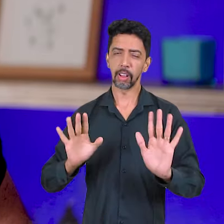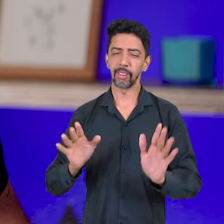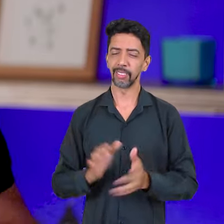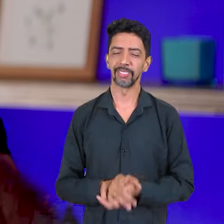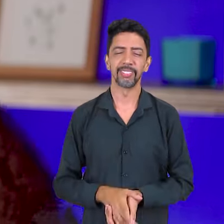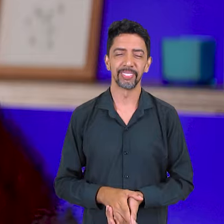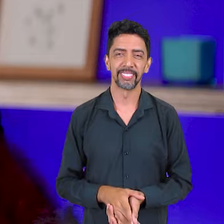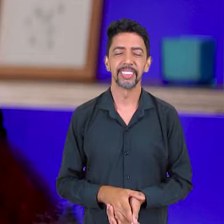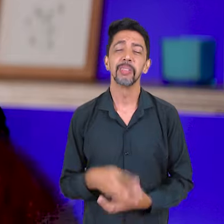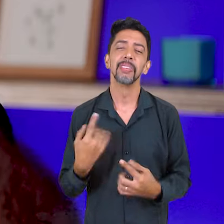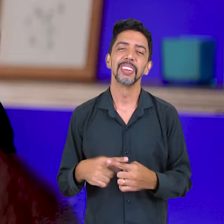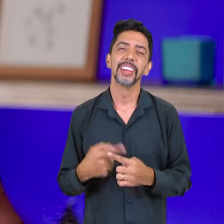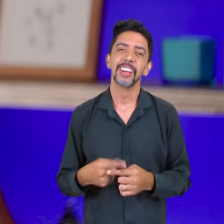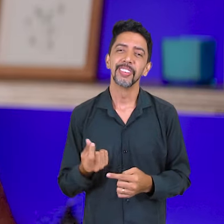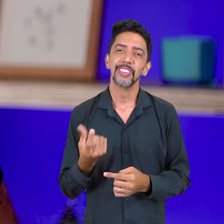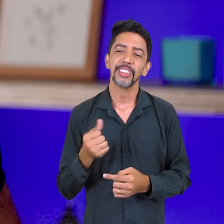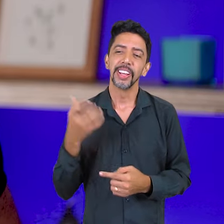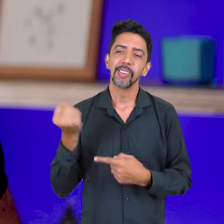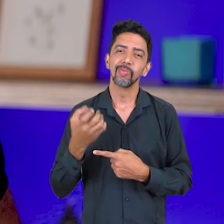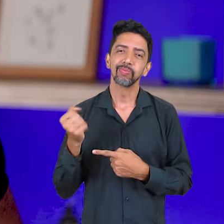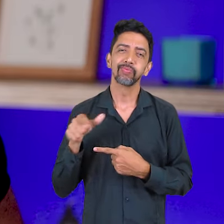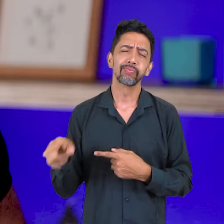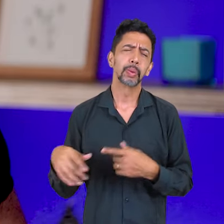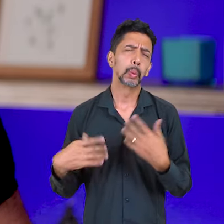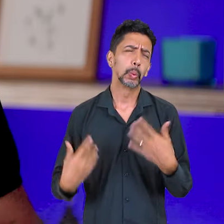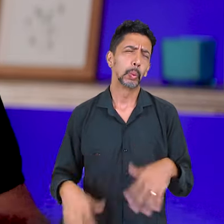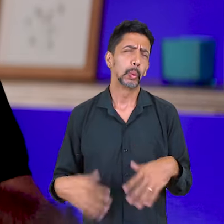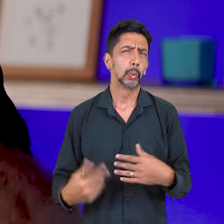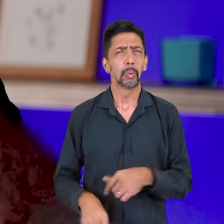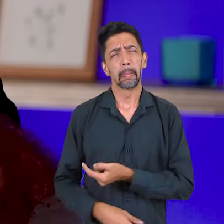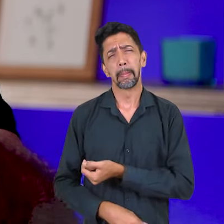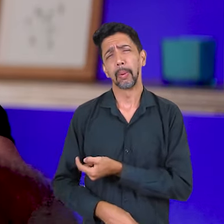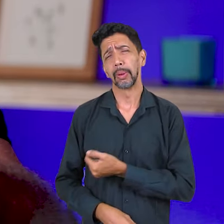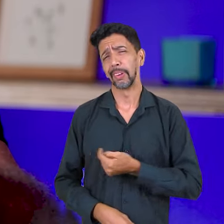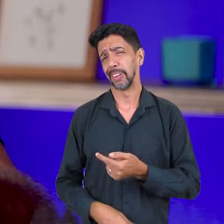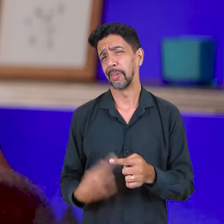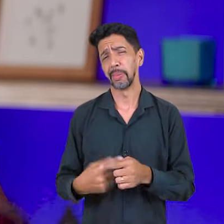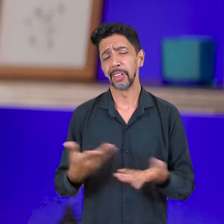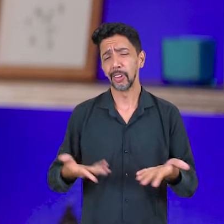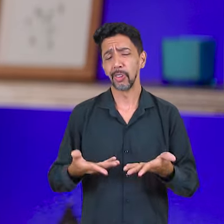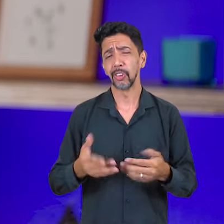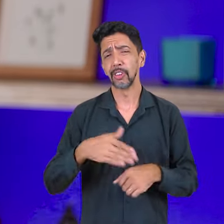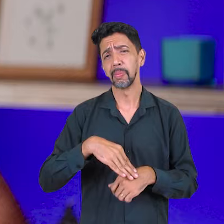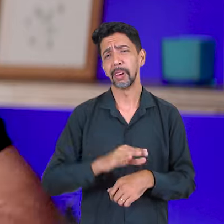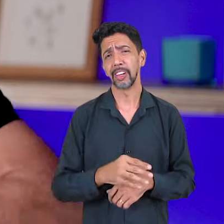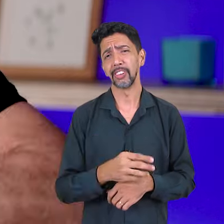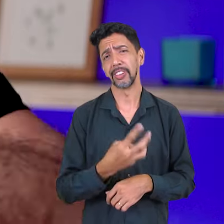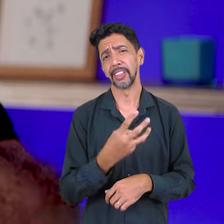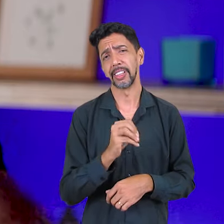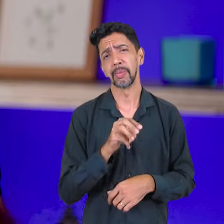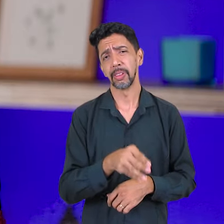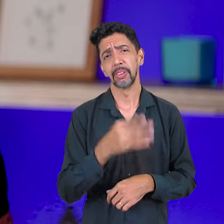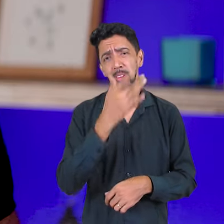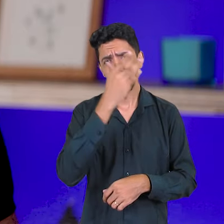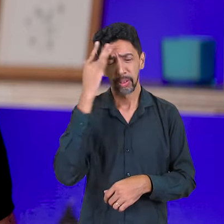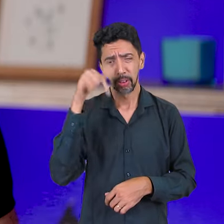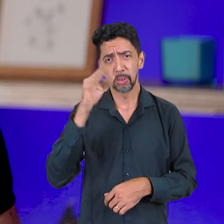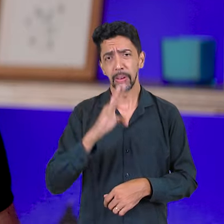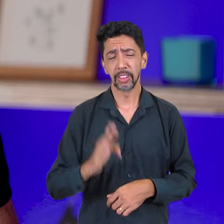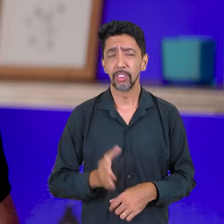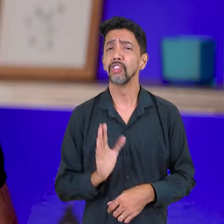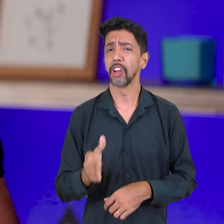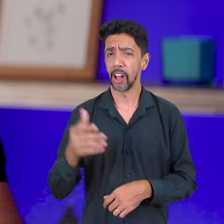suficiente porque mais de 37 milhões de brasileiros estão aposentados pelo insss e